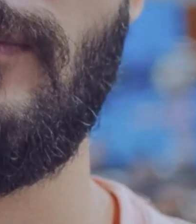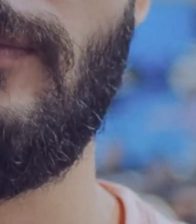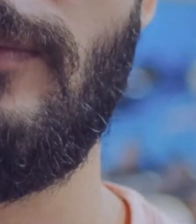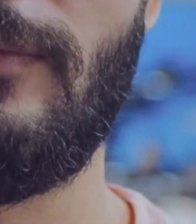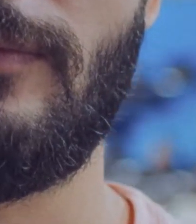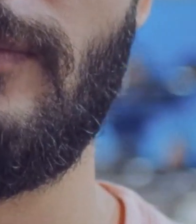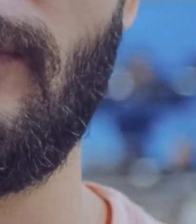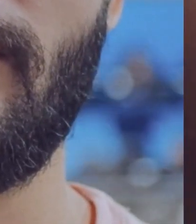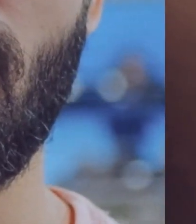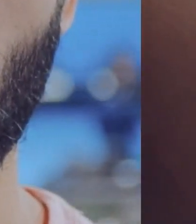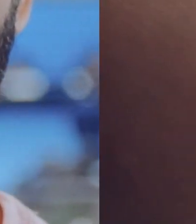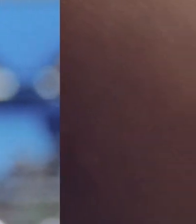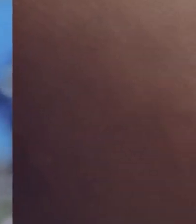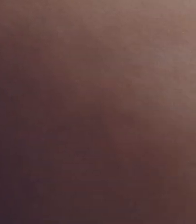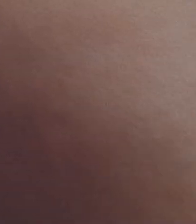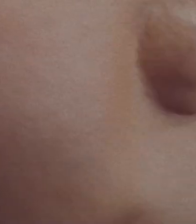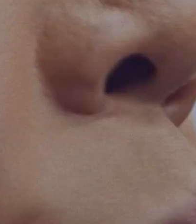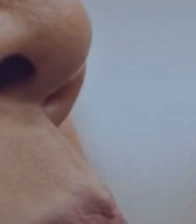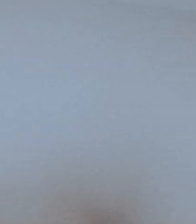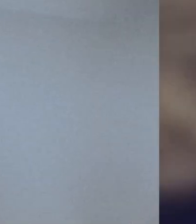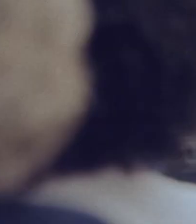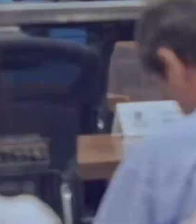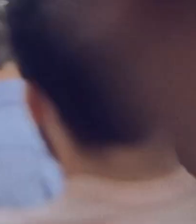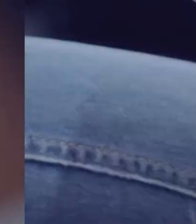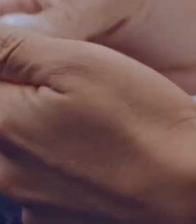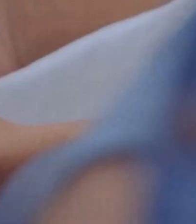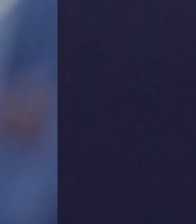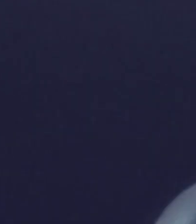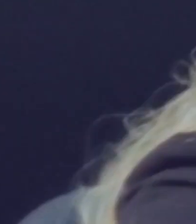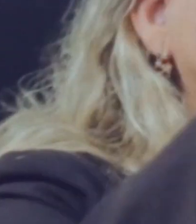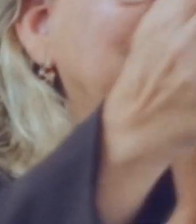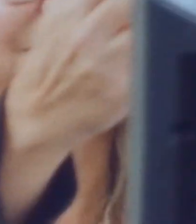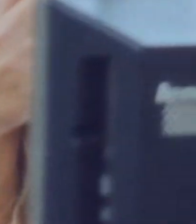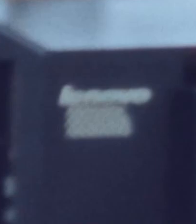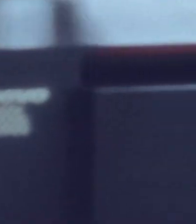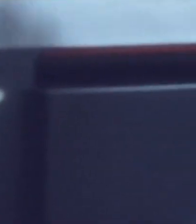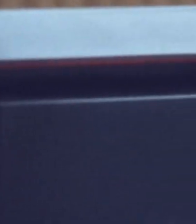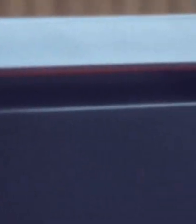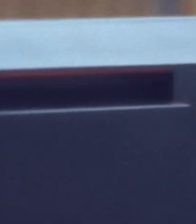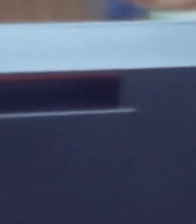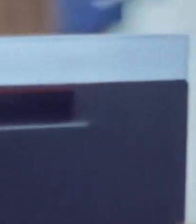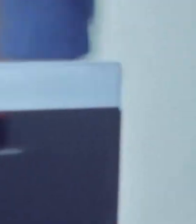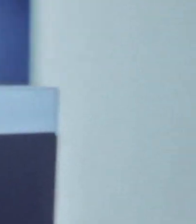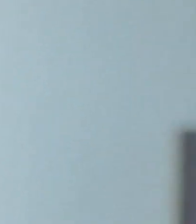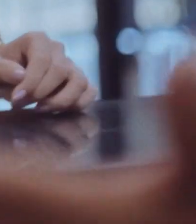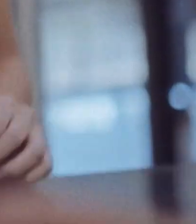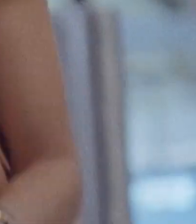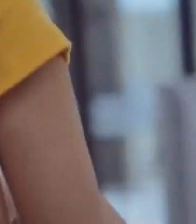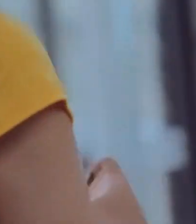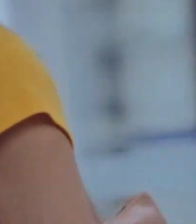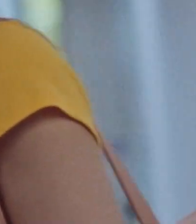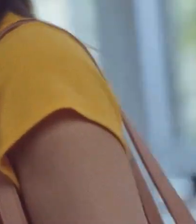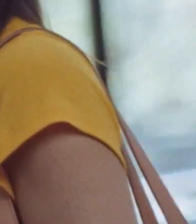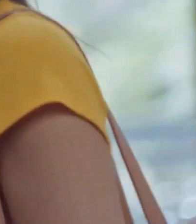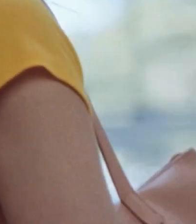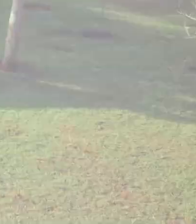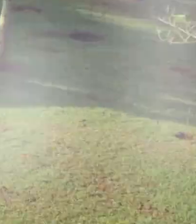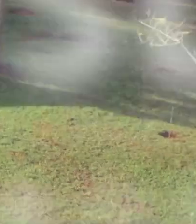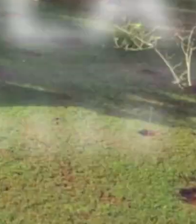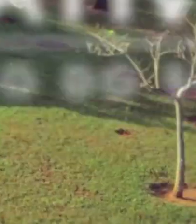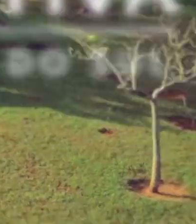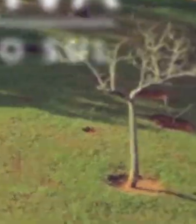juntos? Acompanhe de perto o trabalho dos deputados pelas redes sociais e compareça às audiências